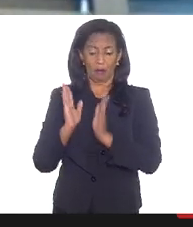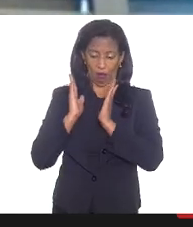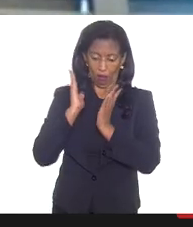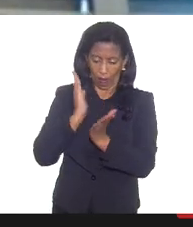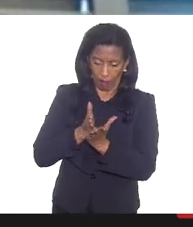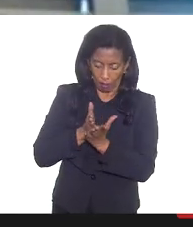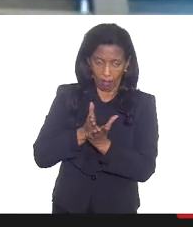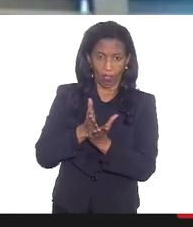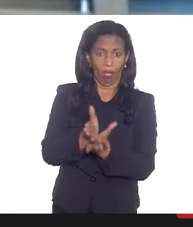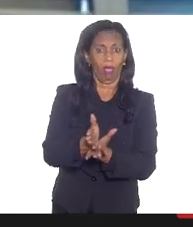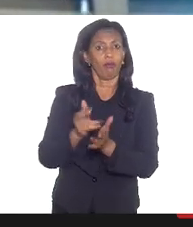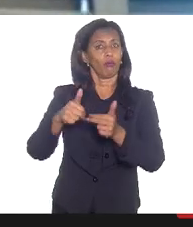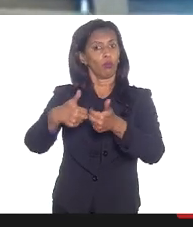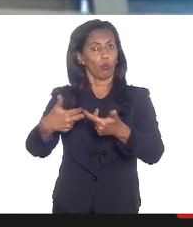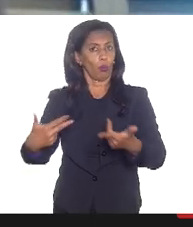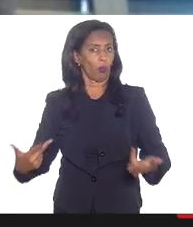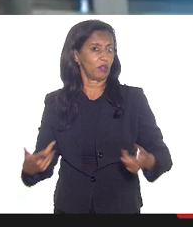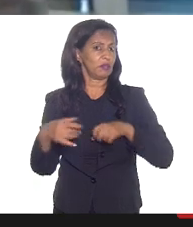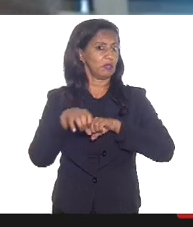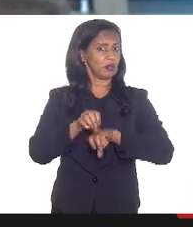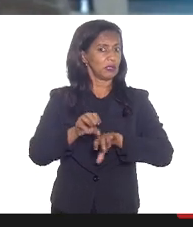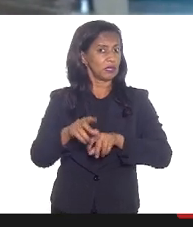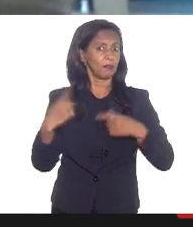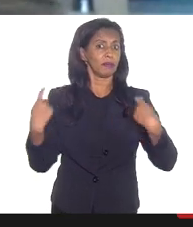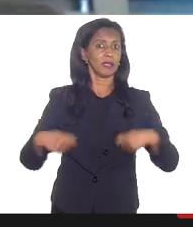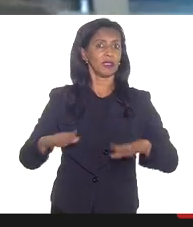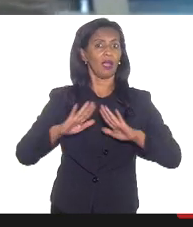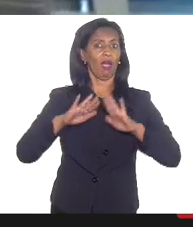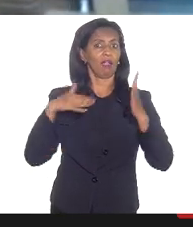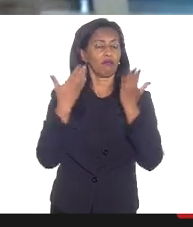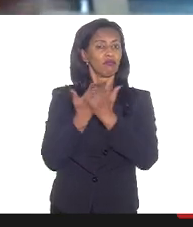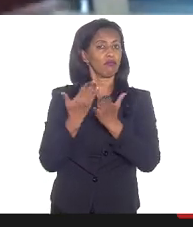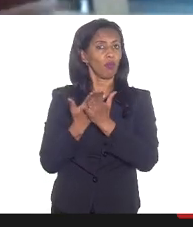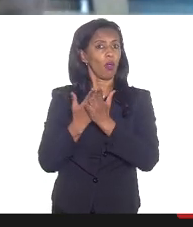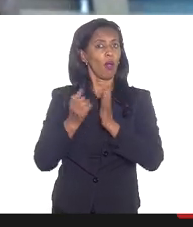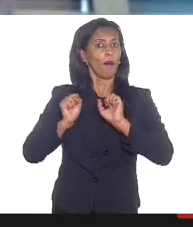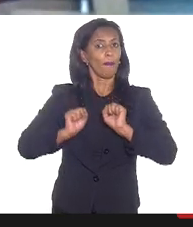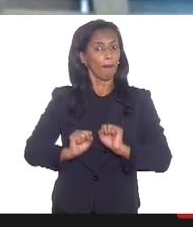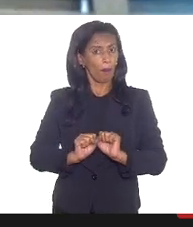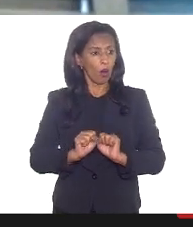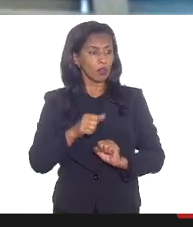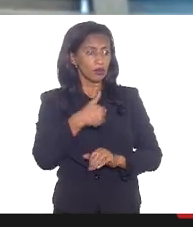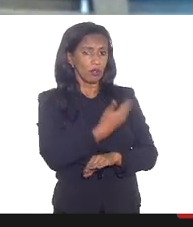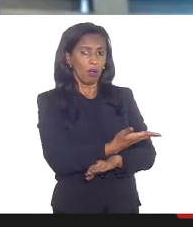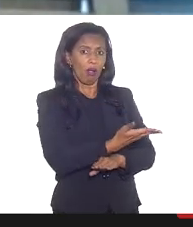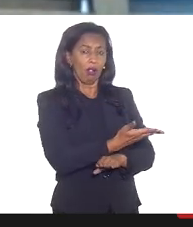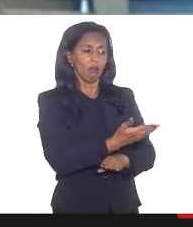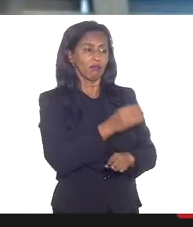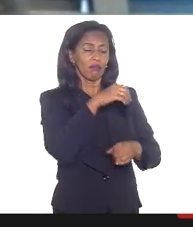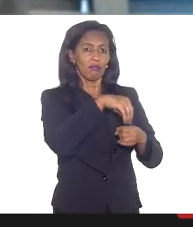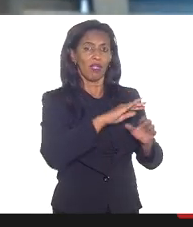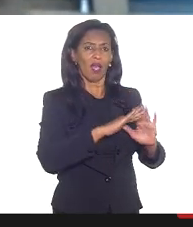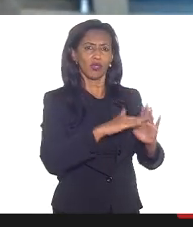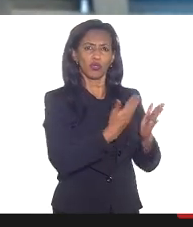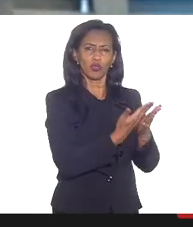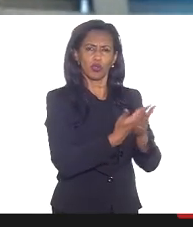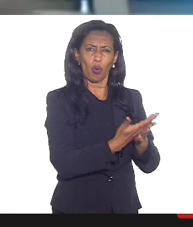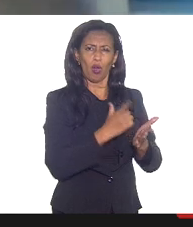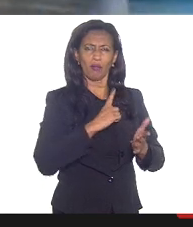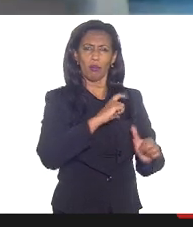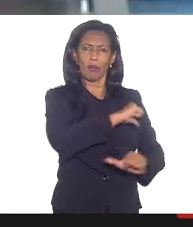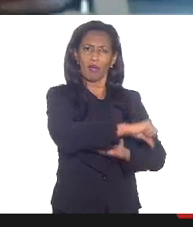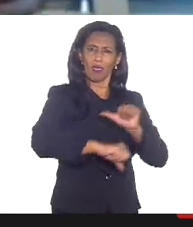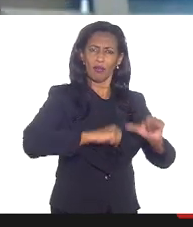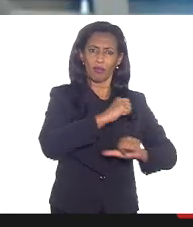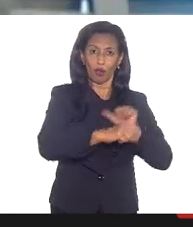andar no caminho da qualidade do ensino, é preciso que as escolas possam na ponta, no chão da escola, aplicar uma reforma que